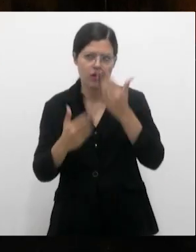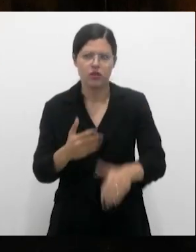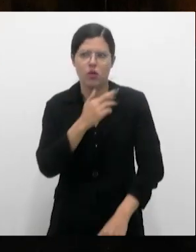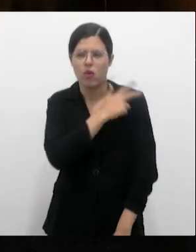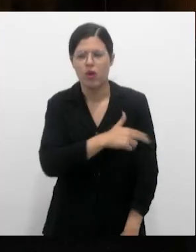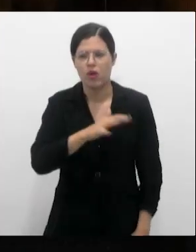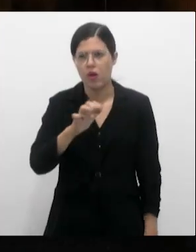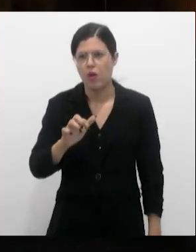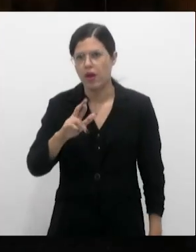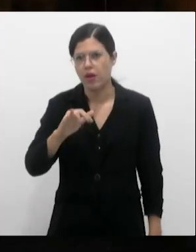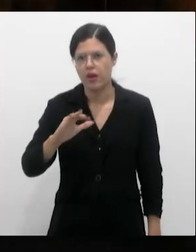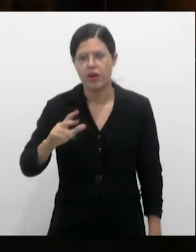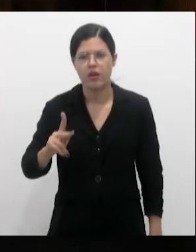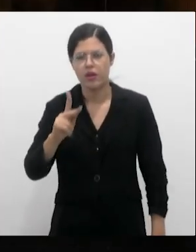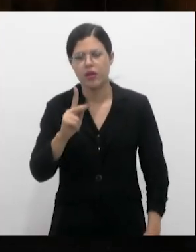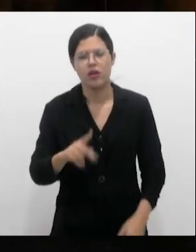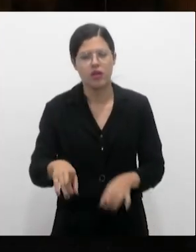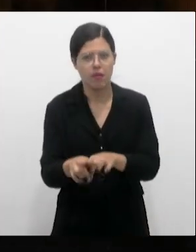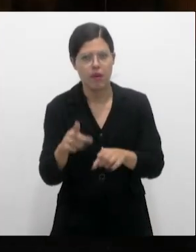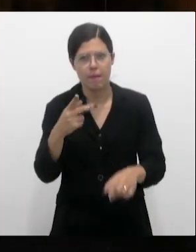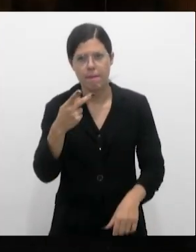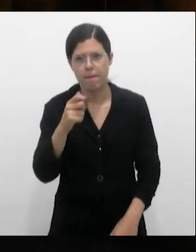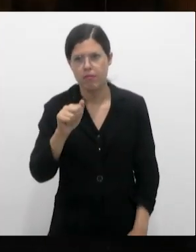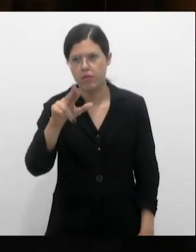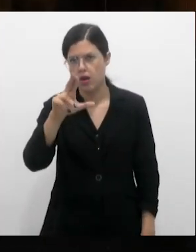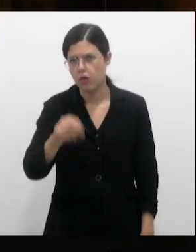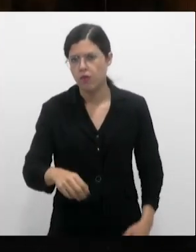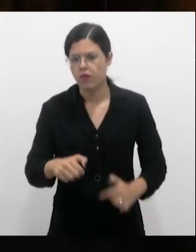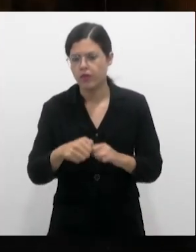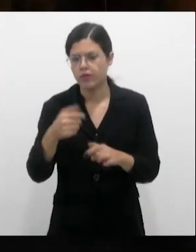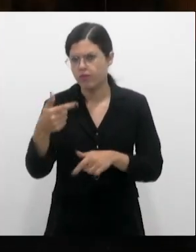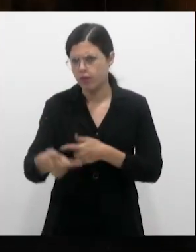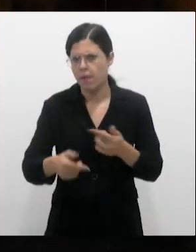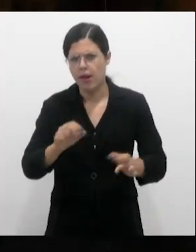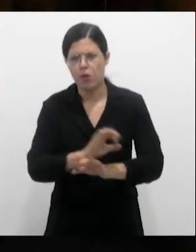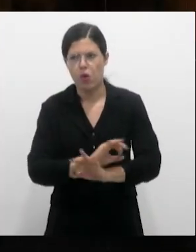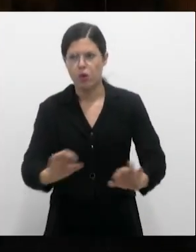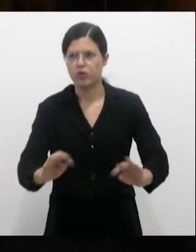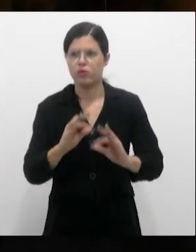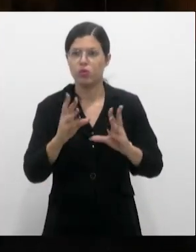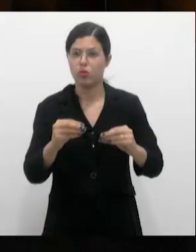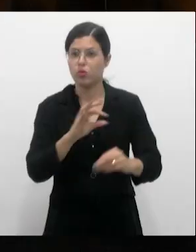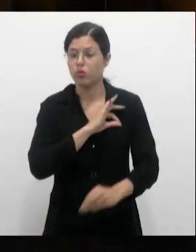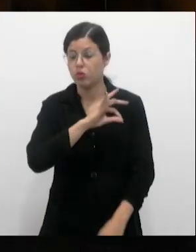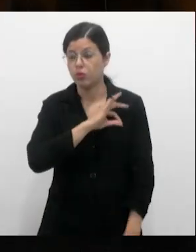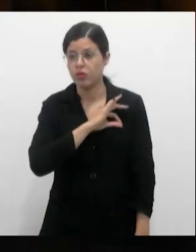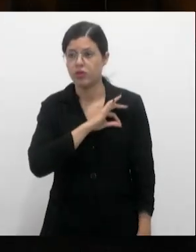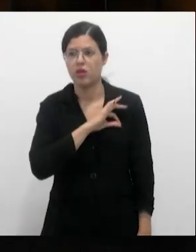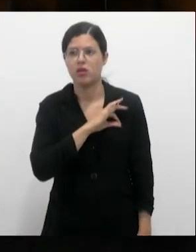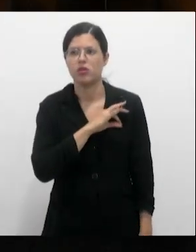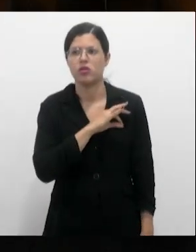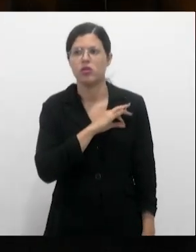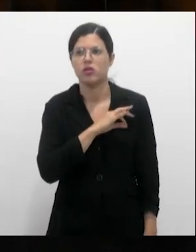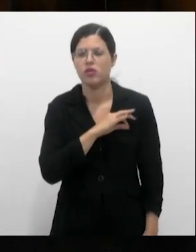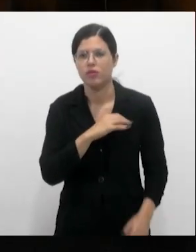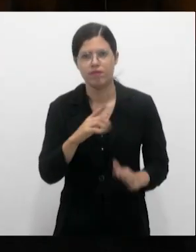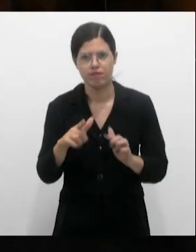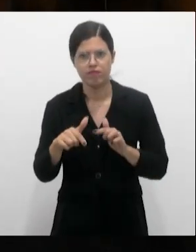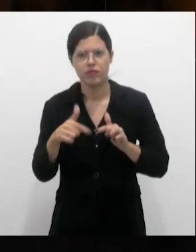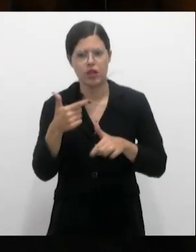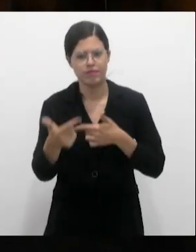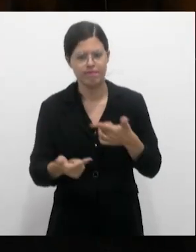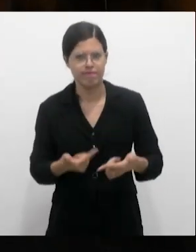ao Coronel Paulo, que realmente vem fazendo um excelente trabalho, a todos os policiais envolvidos nessas